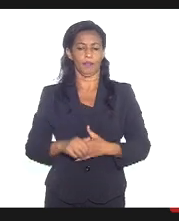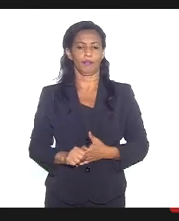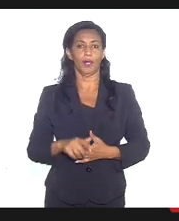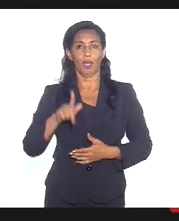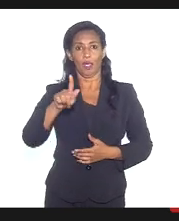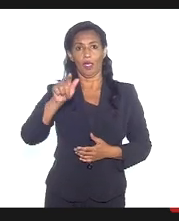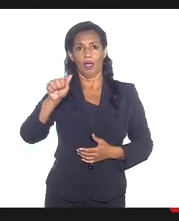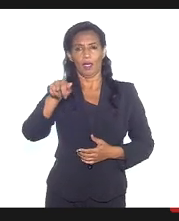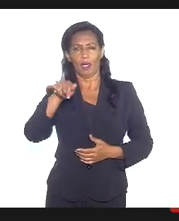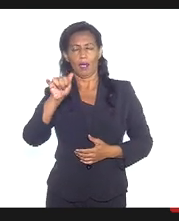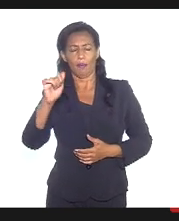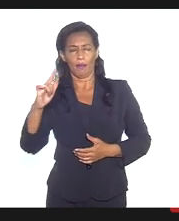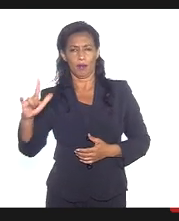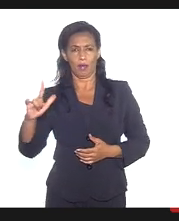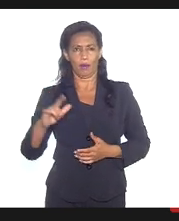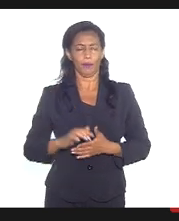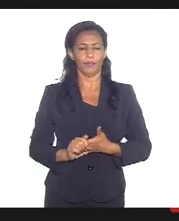Barbosa.